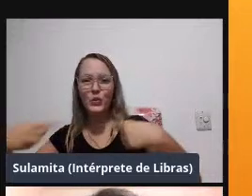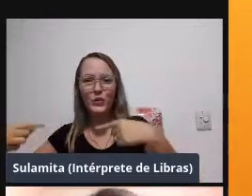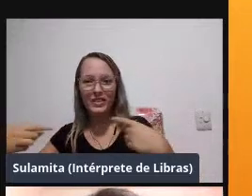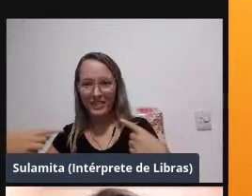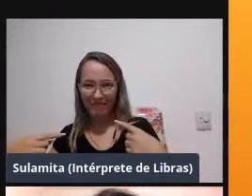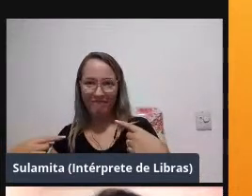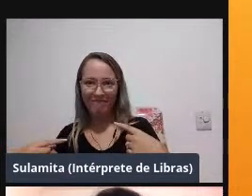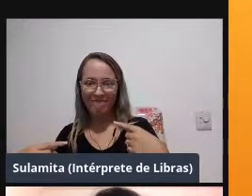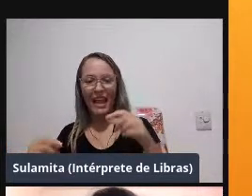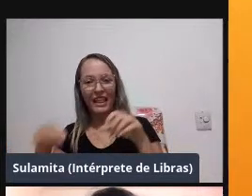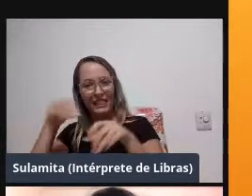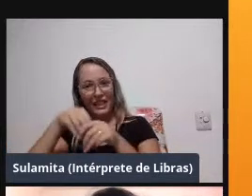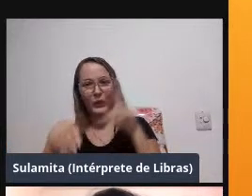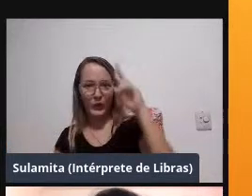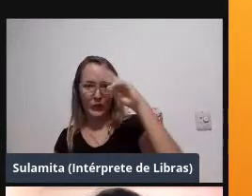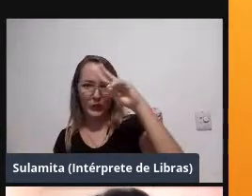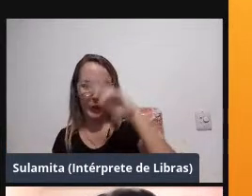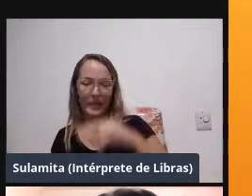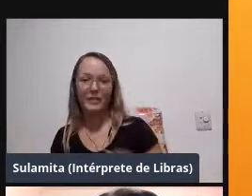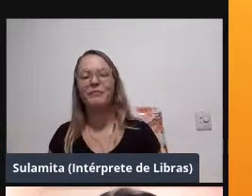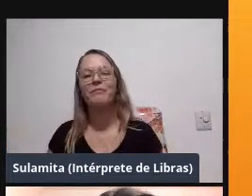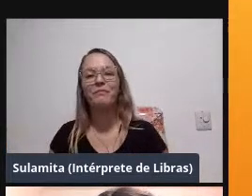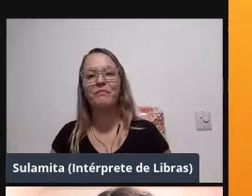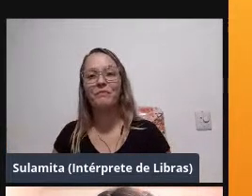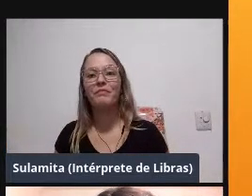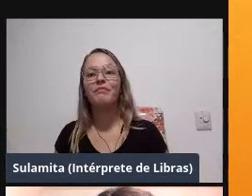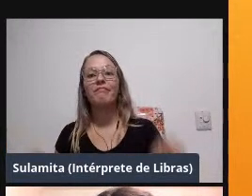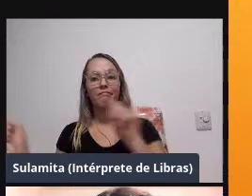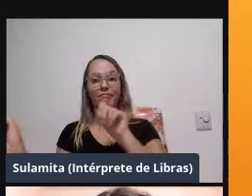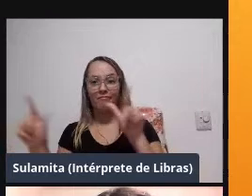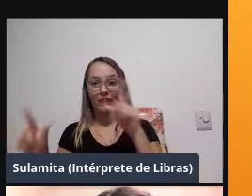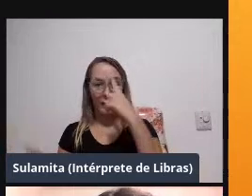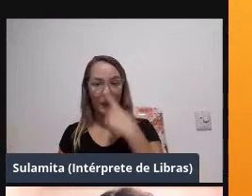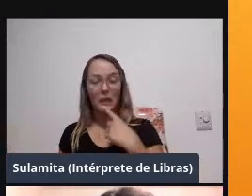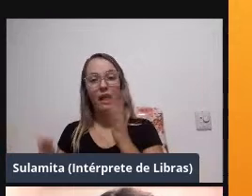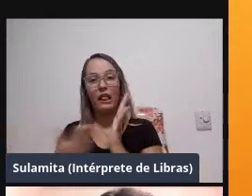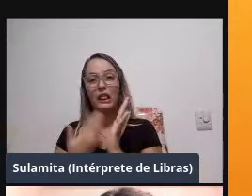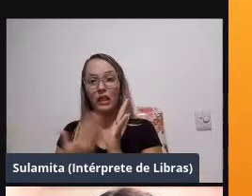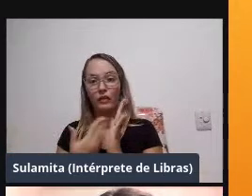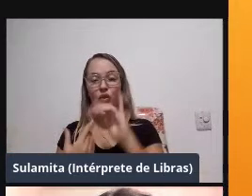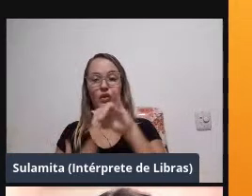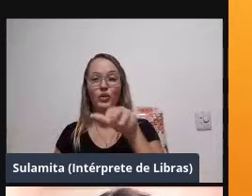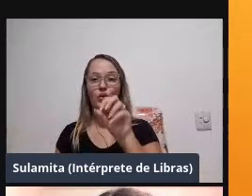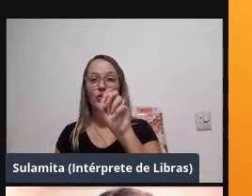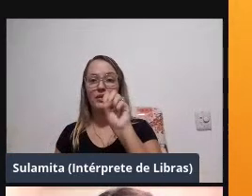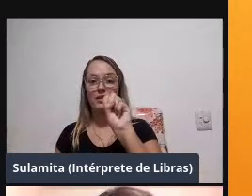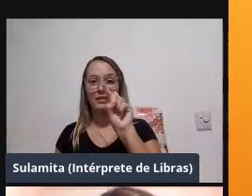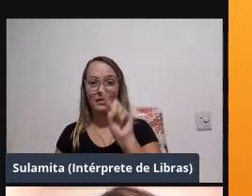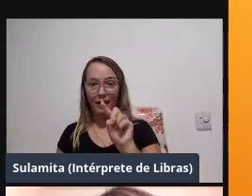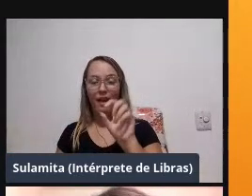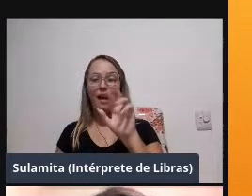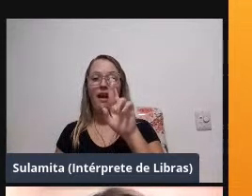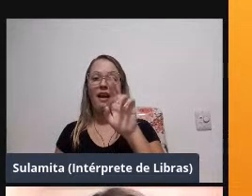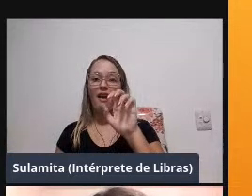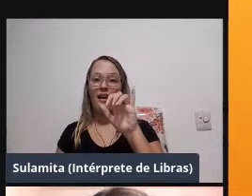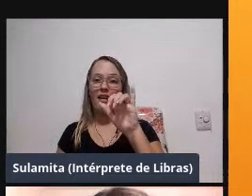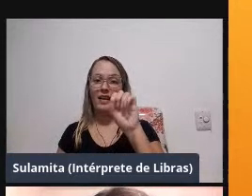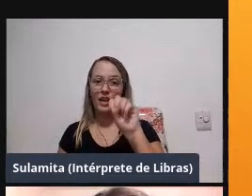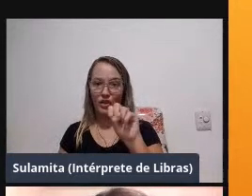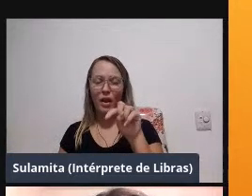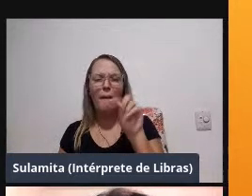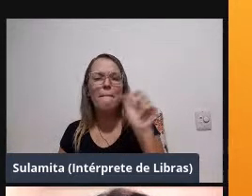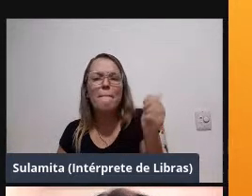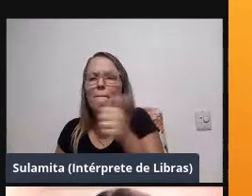dentro da história. Eu botei aí o livro do João José Reis, porque foi uma das primeiras obras que